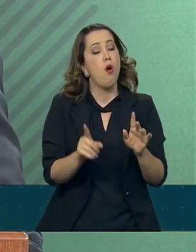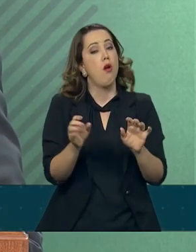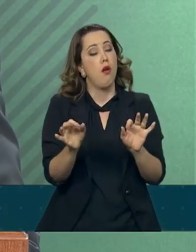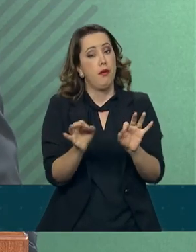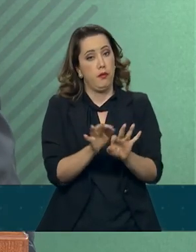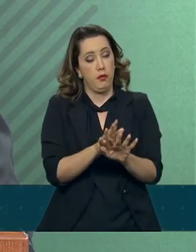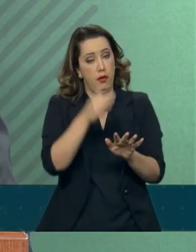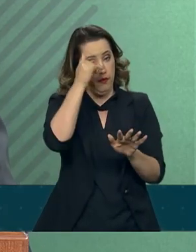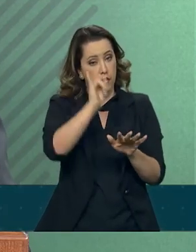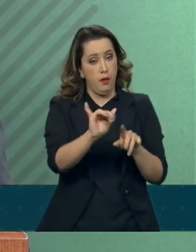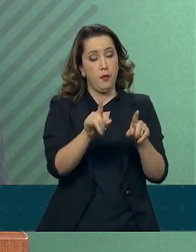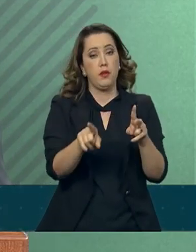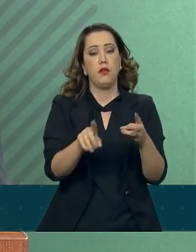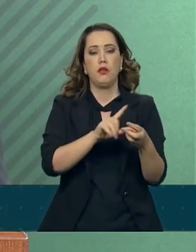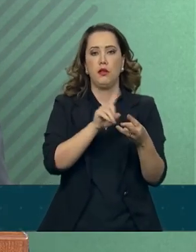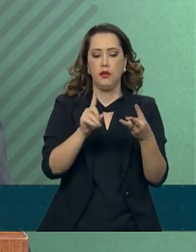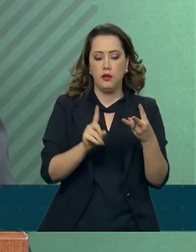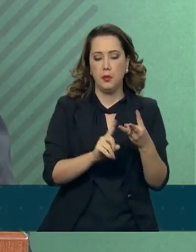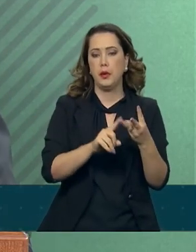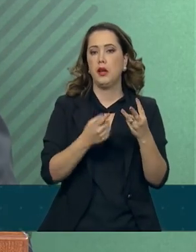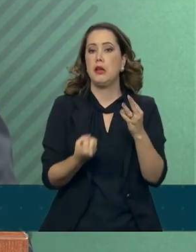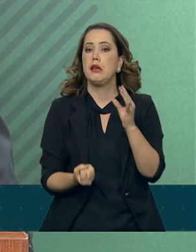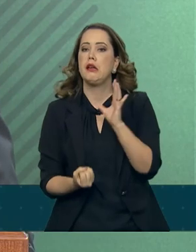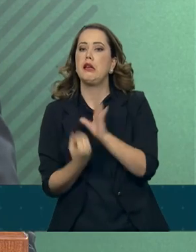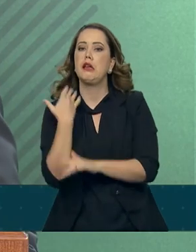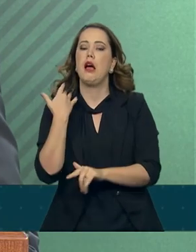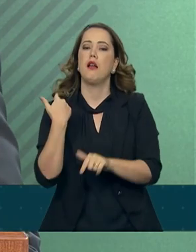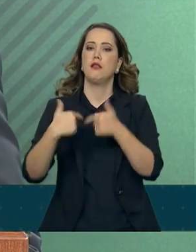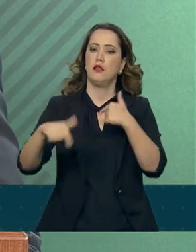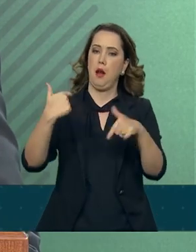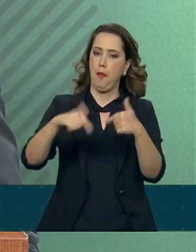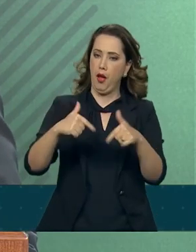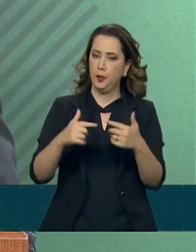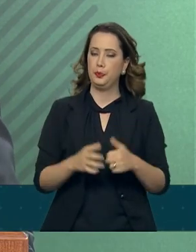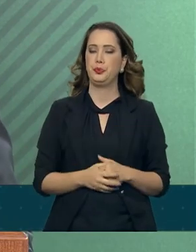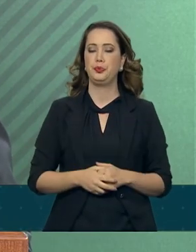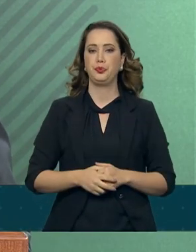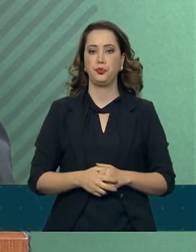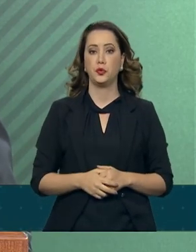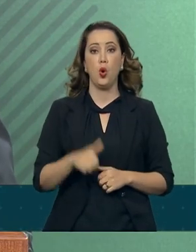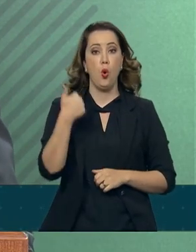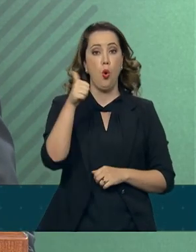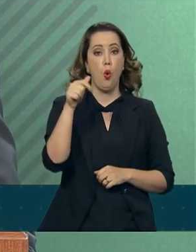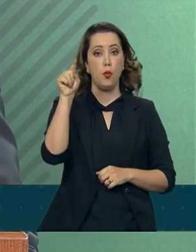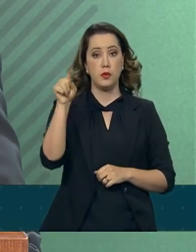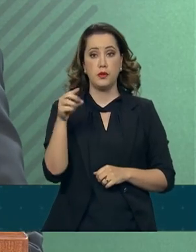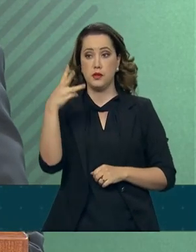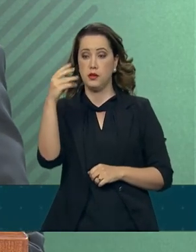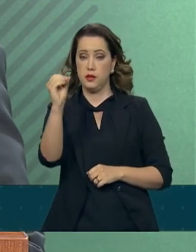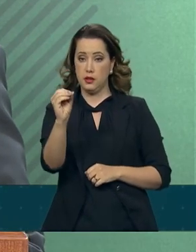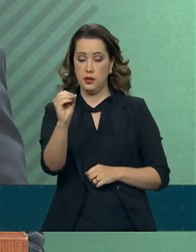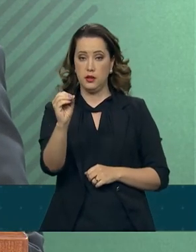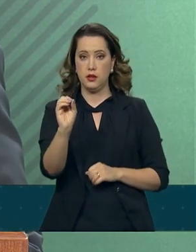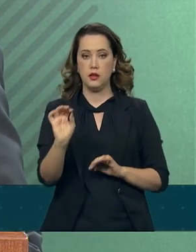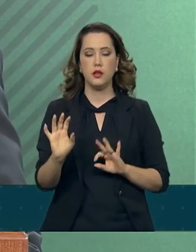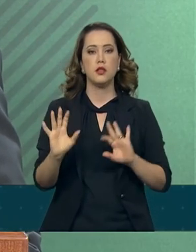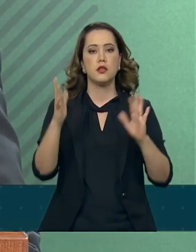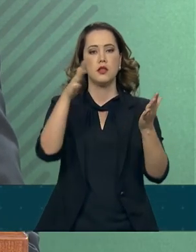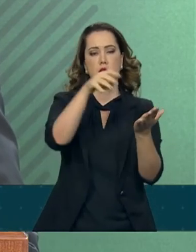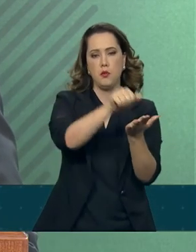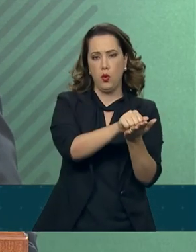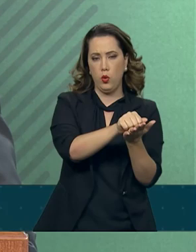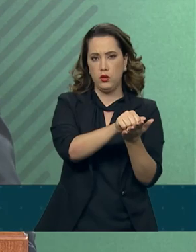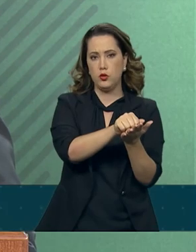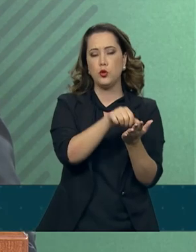empregos às 11 30 nós tivemos a cerimônia de posse do presidente do